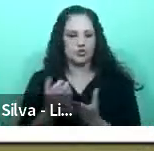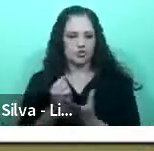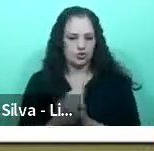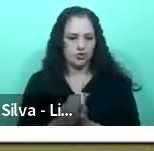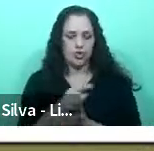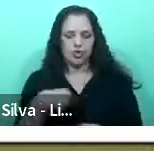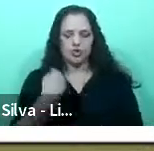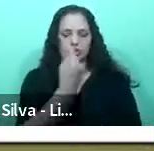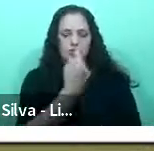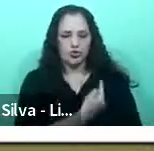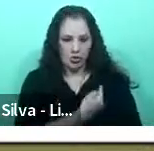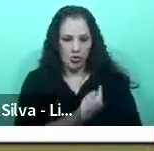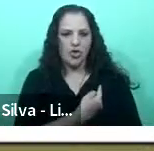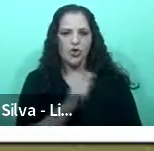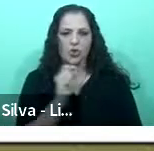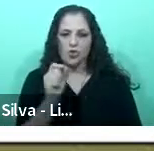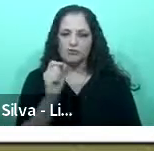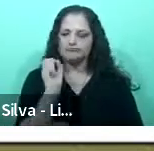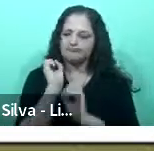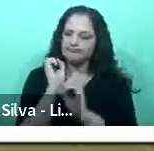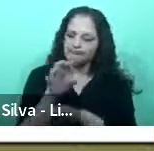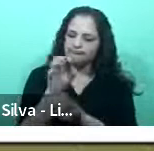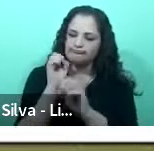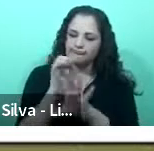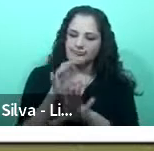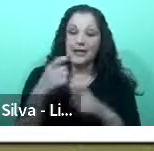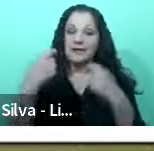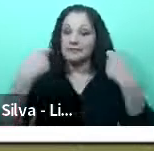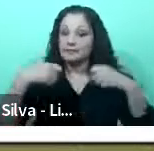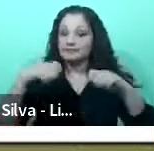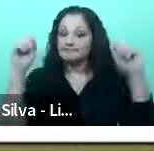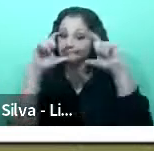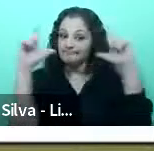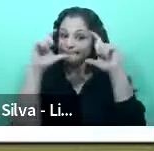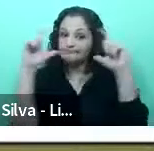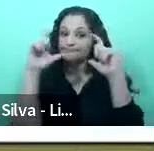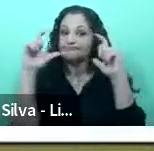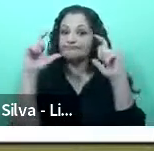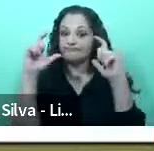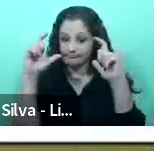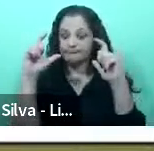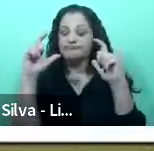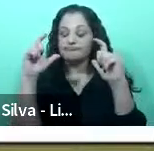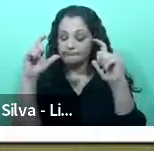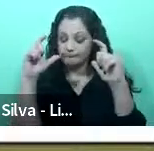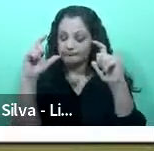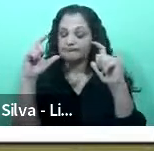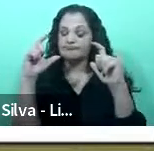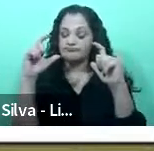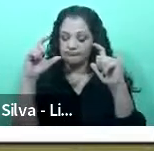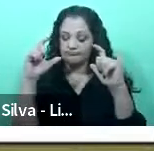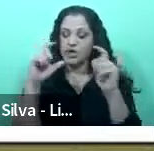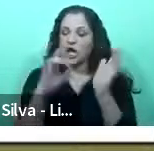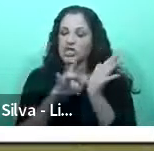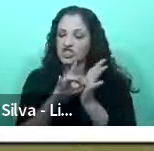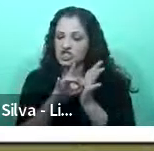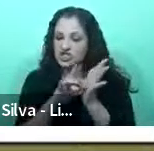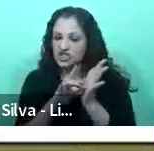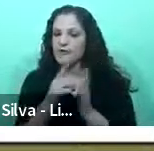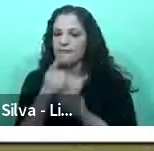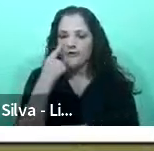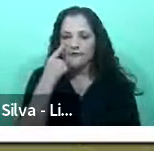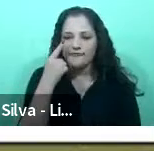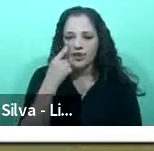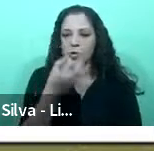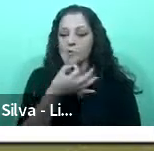educador, tem que estar bastante atento e ser bastante crítico para entender quando